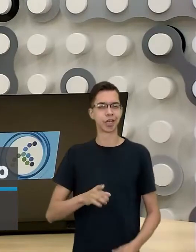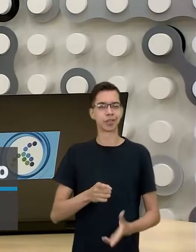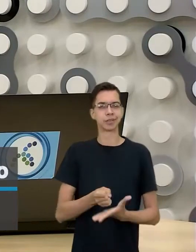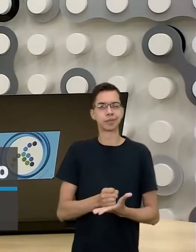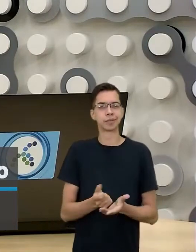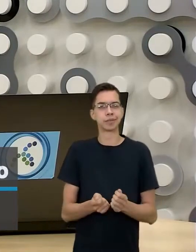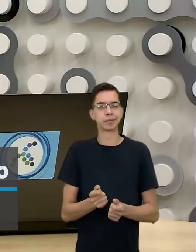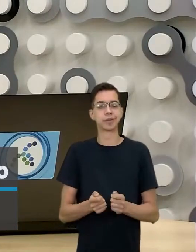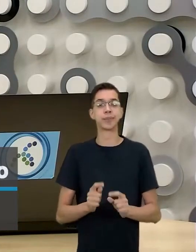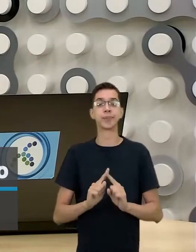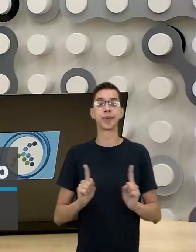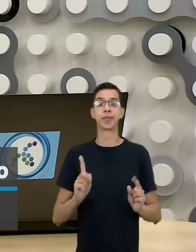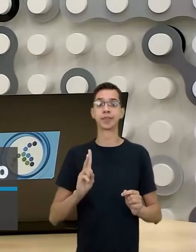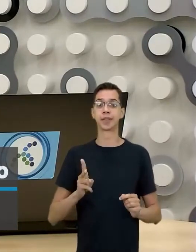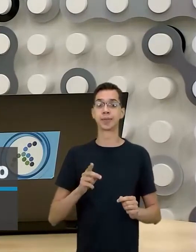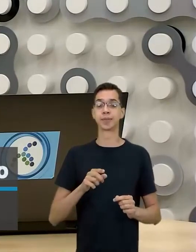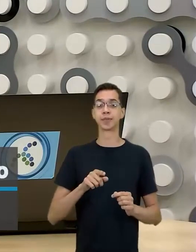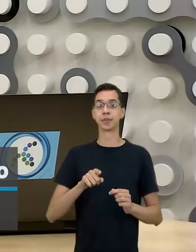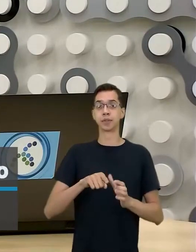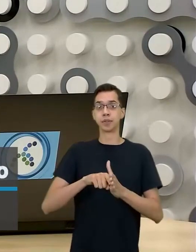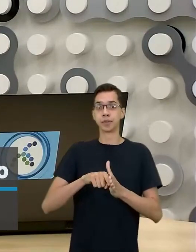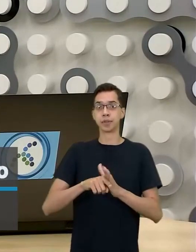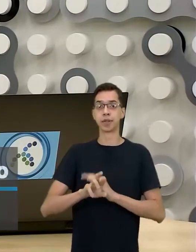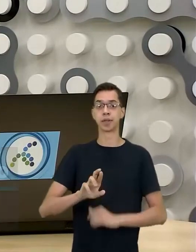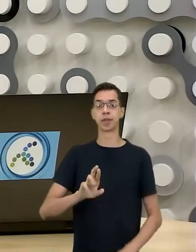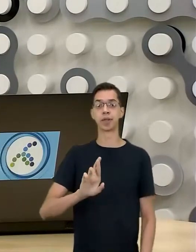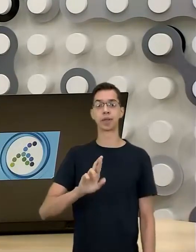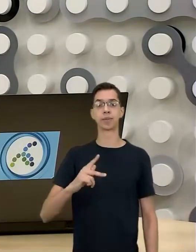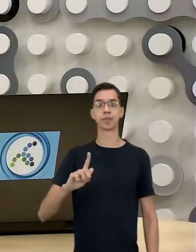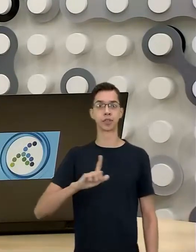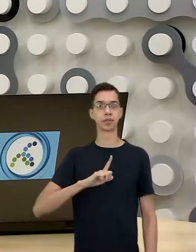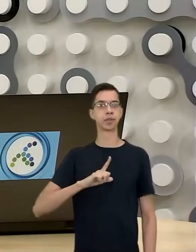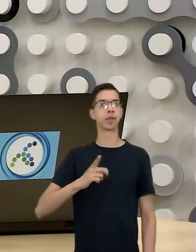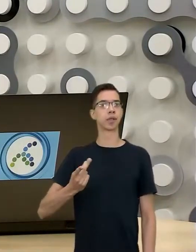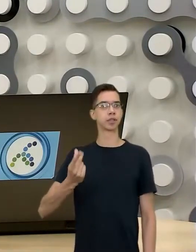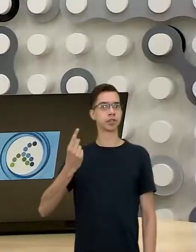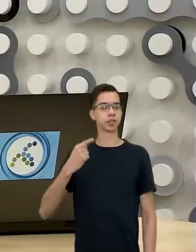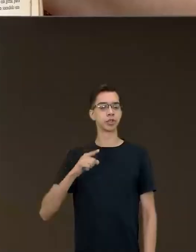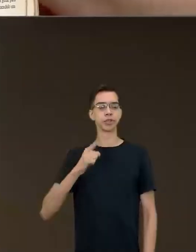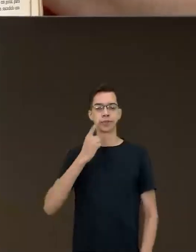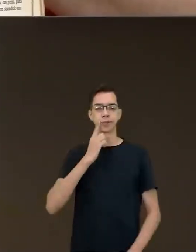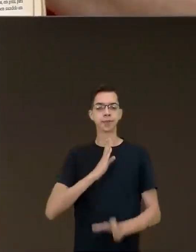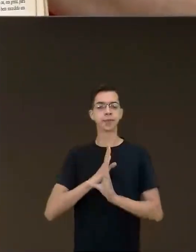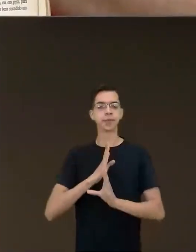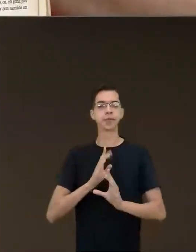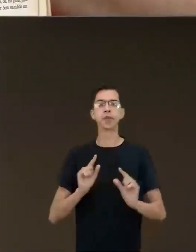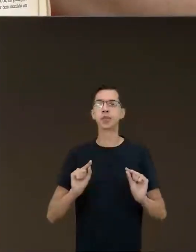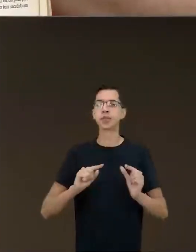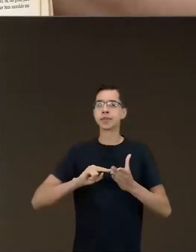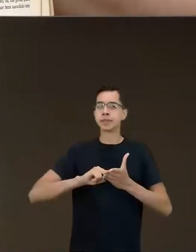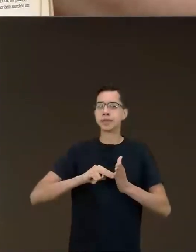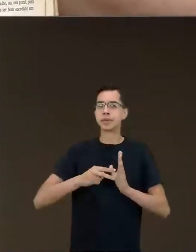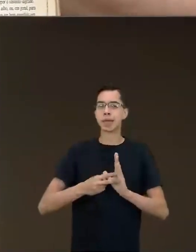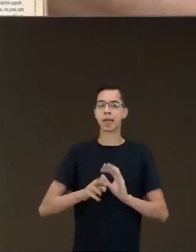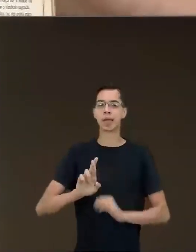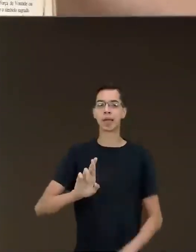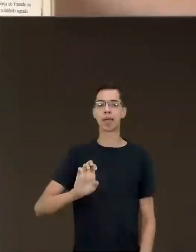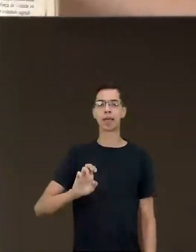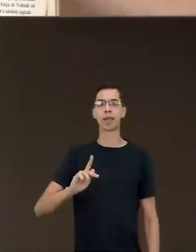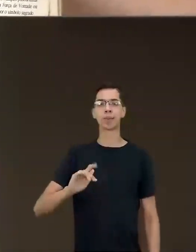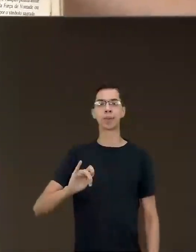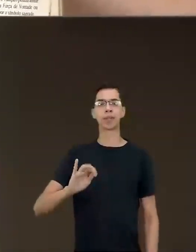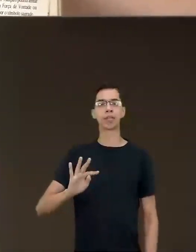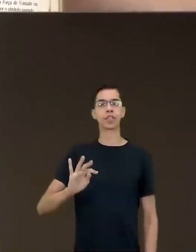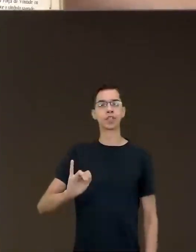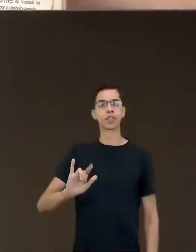tem lá o que é você pega nos RPGs, até os mais antigões, né? Igual aqui, o que é um reptante, o que é um reptiliano, o que é um ogro, né? Então